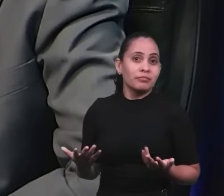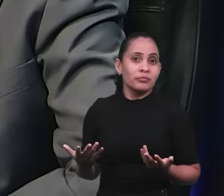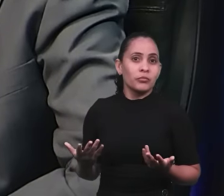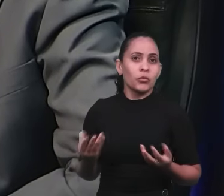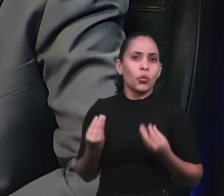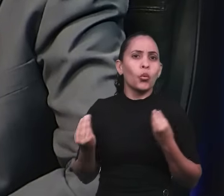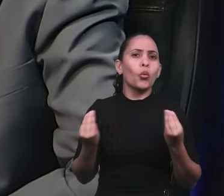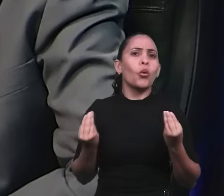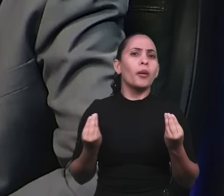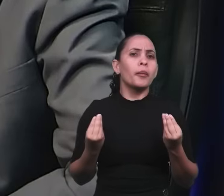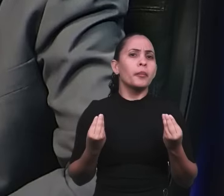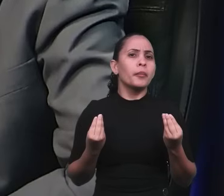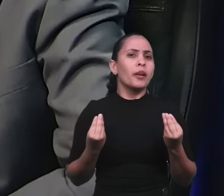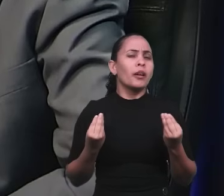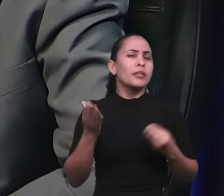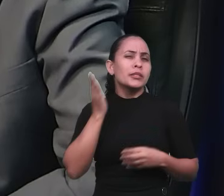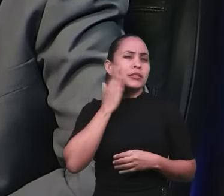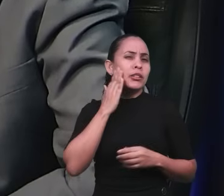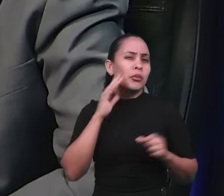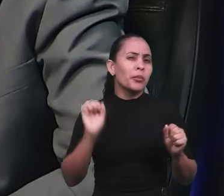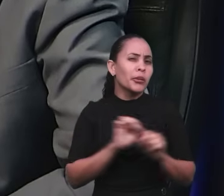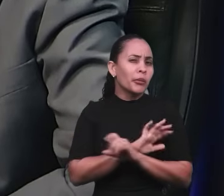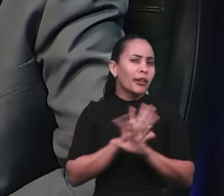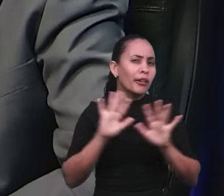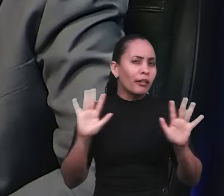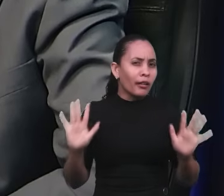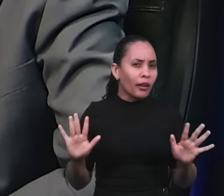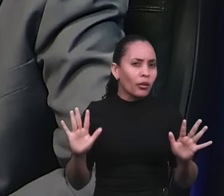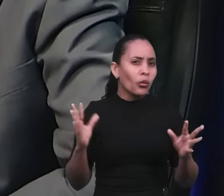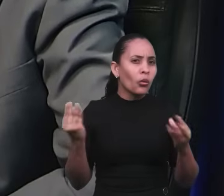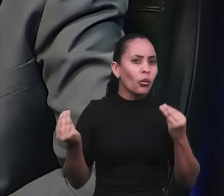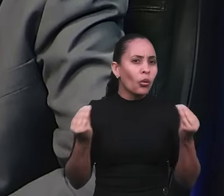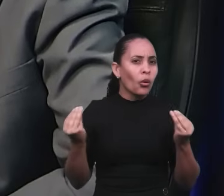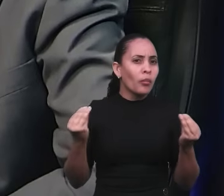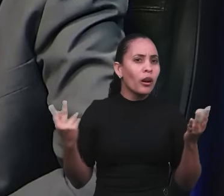como deixar mais claro para a gente aqui como que isso